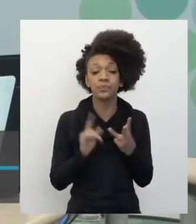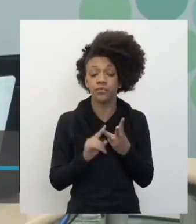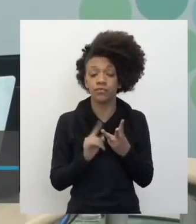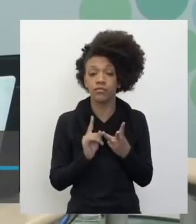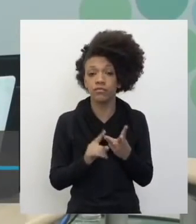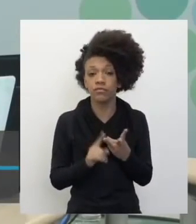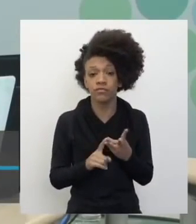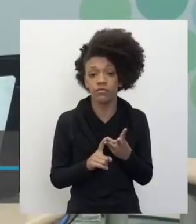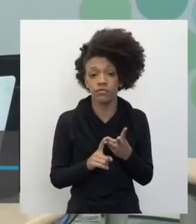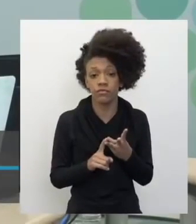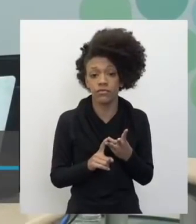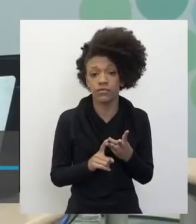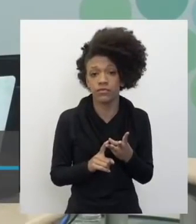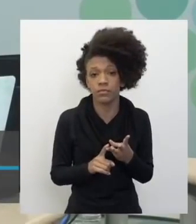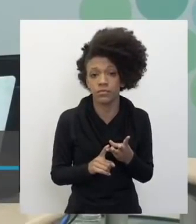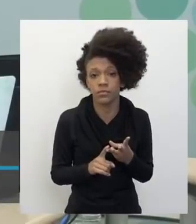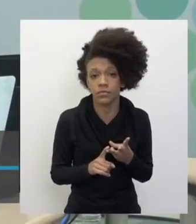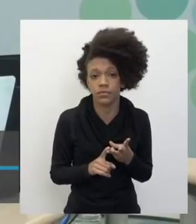professora?